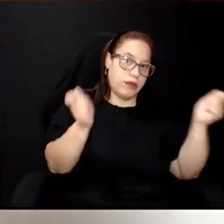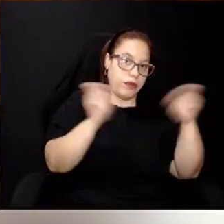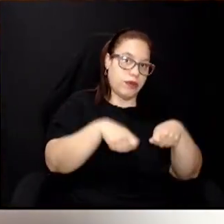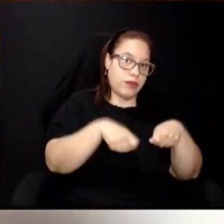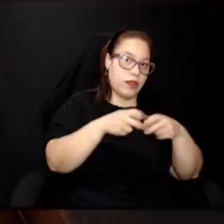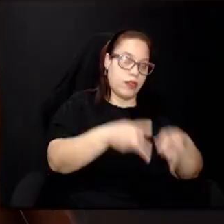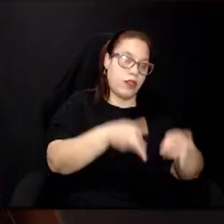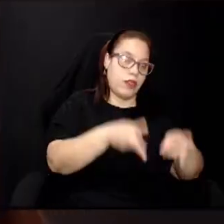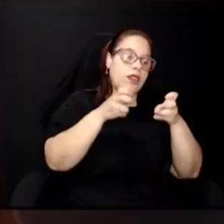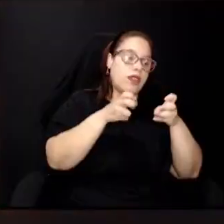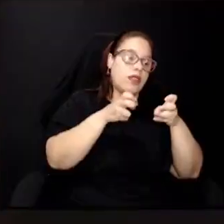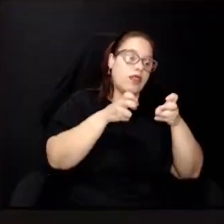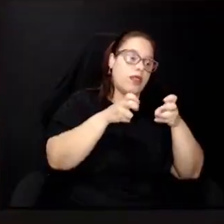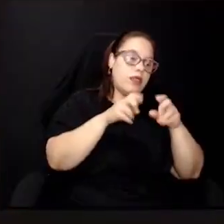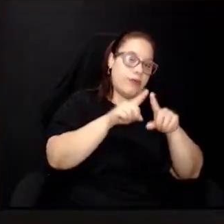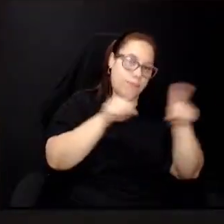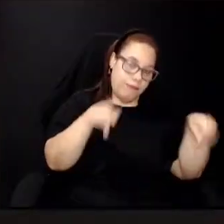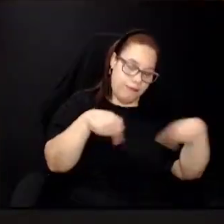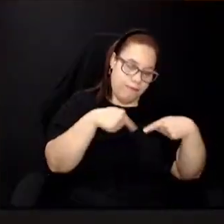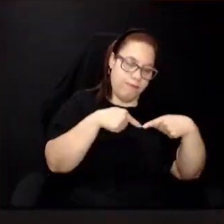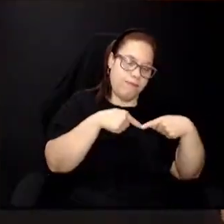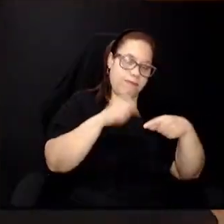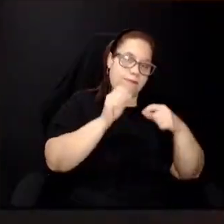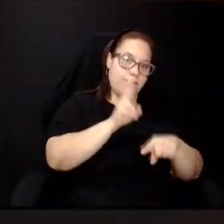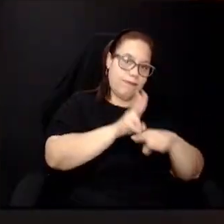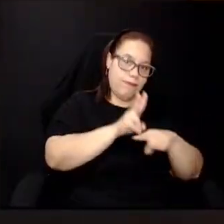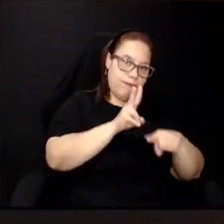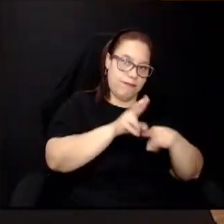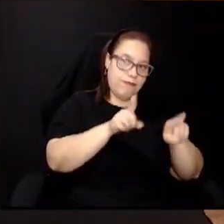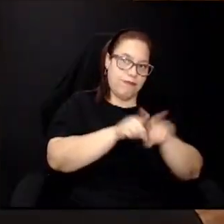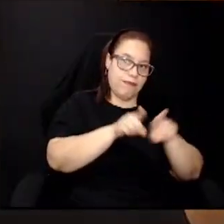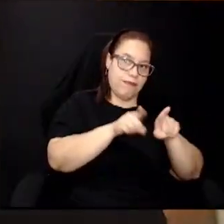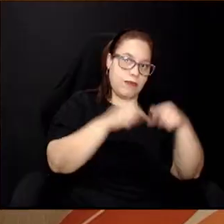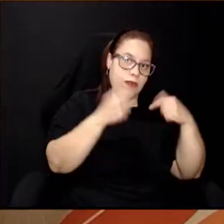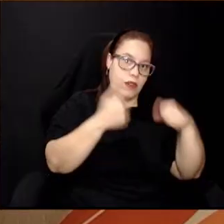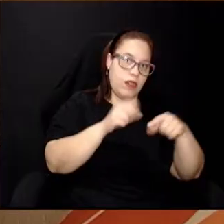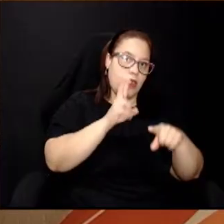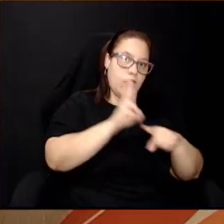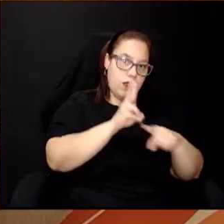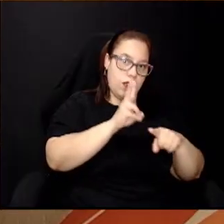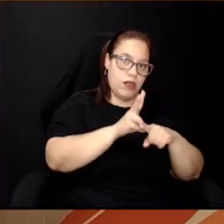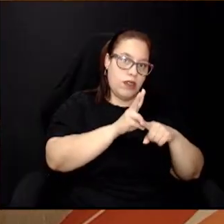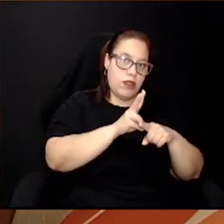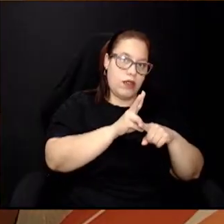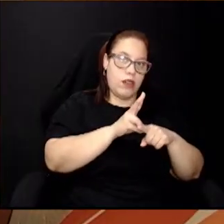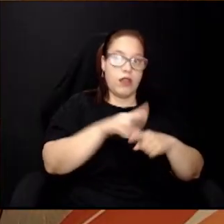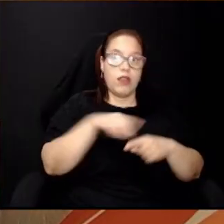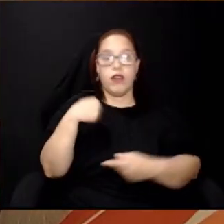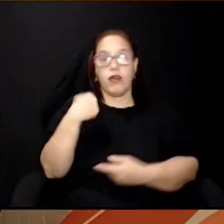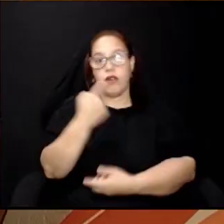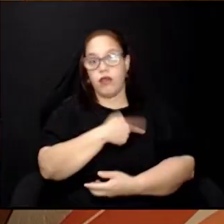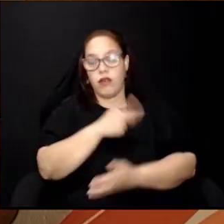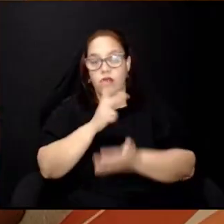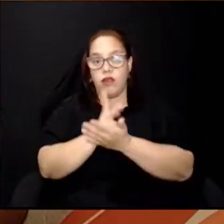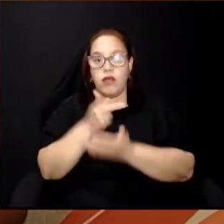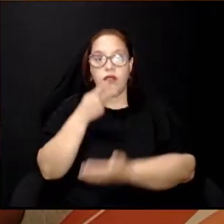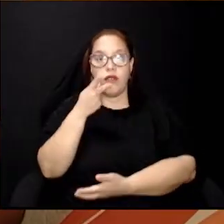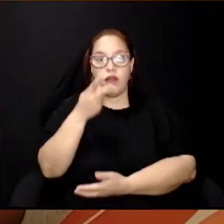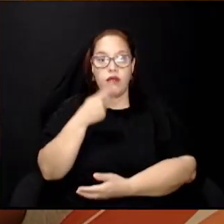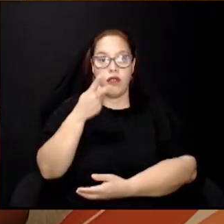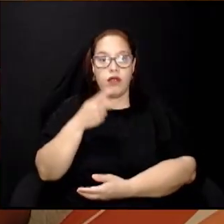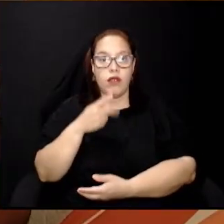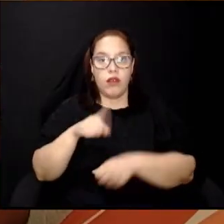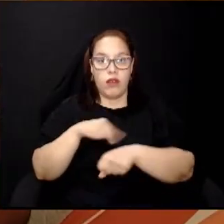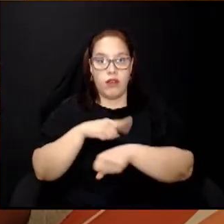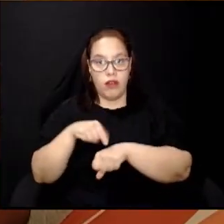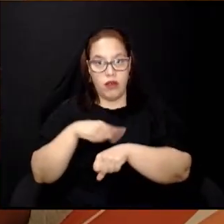que neste cenário, quem cuida também precisa ser cuidado. A gente sempre falou que a gente passava horas e horas